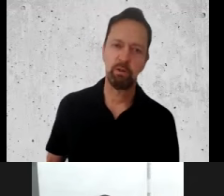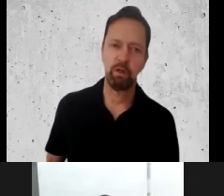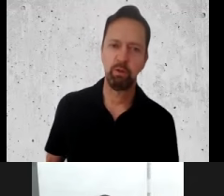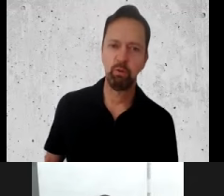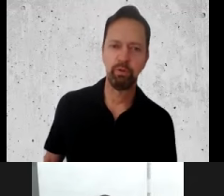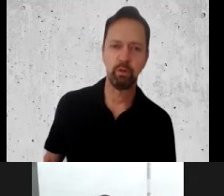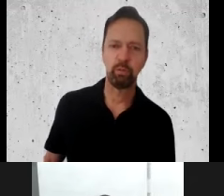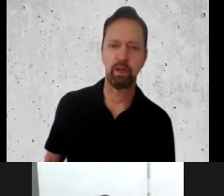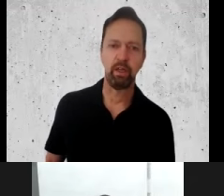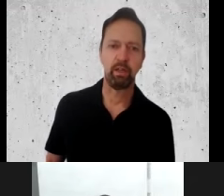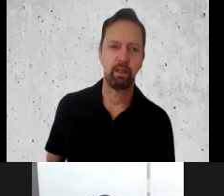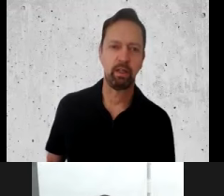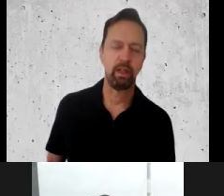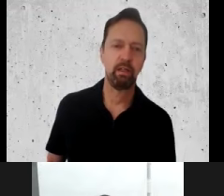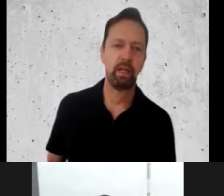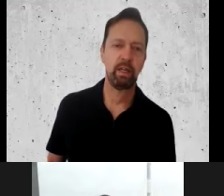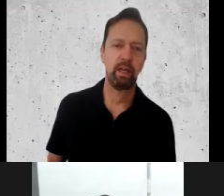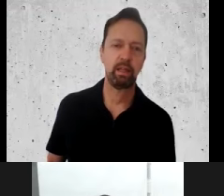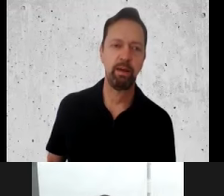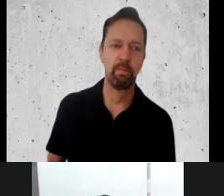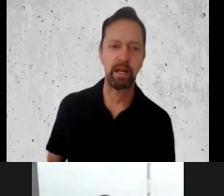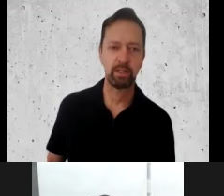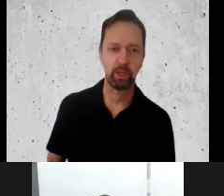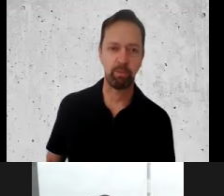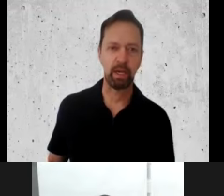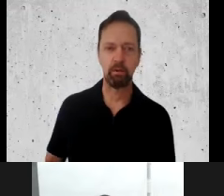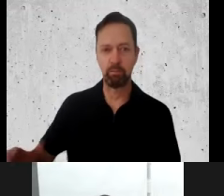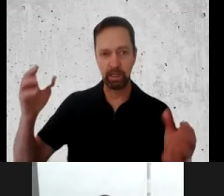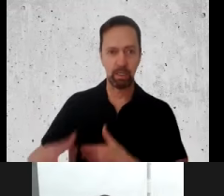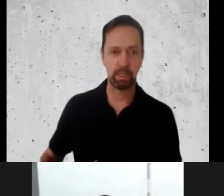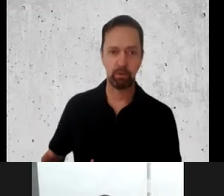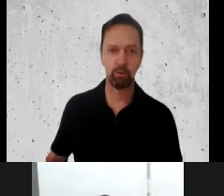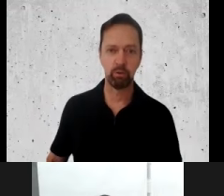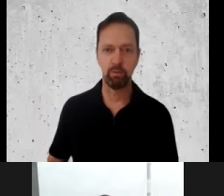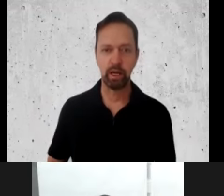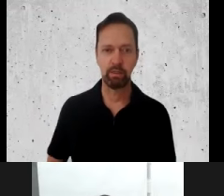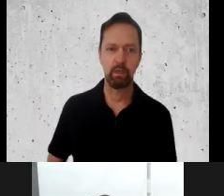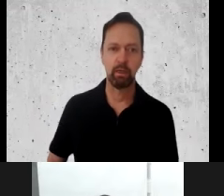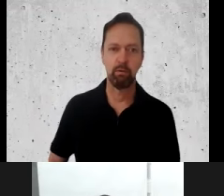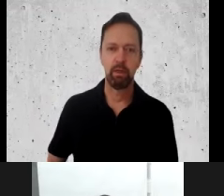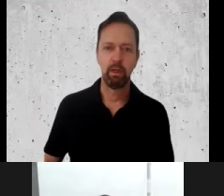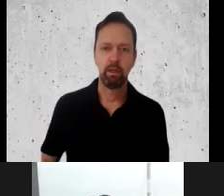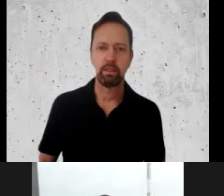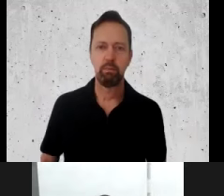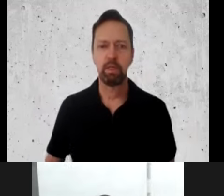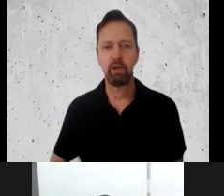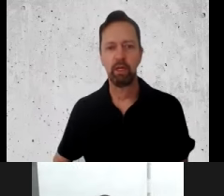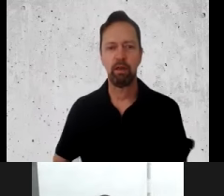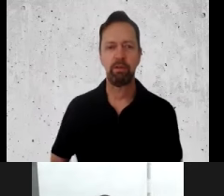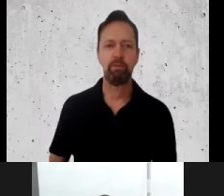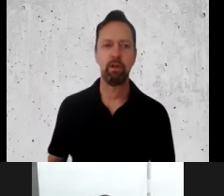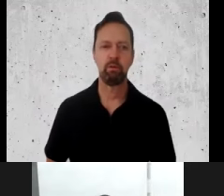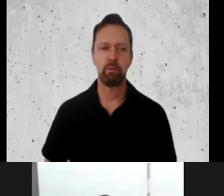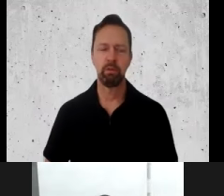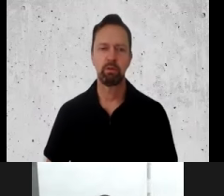Eu não sei, mas eu não duvido, porque tem até Marx, já pegaram e matematizaram tudo de Marx, né? Então sempre tem alguém